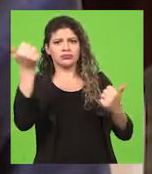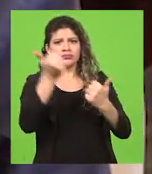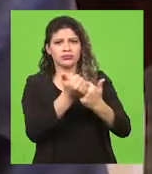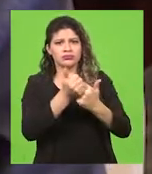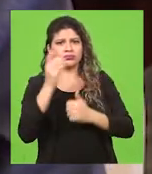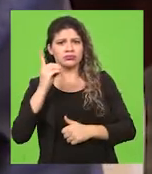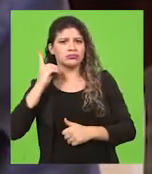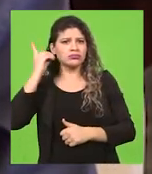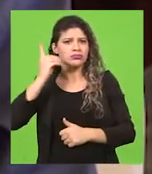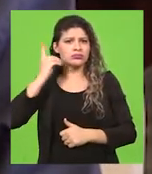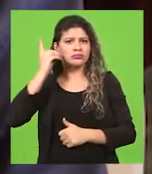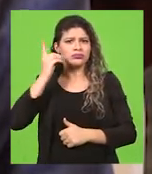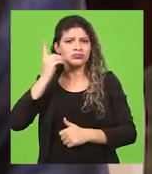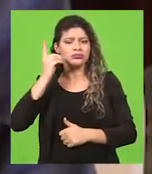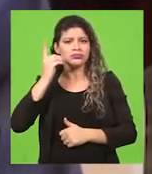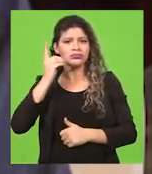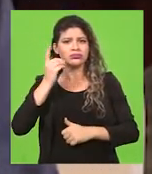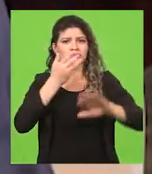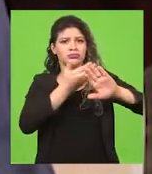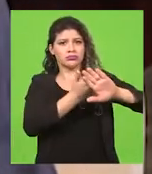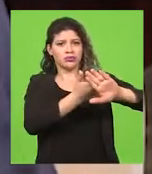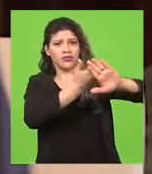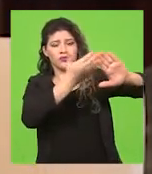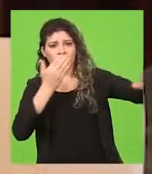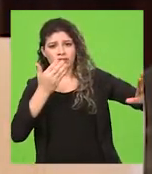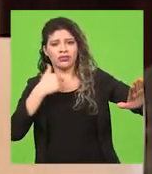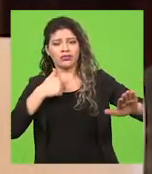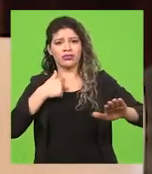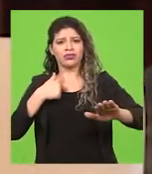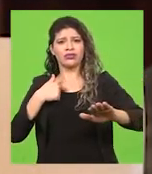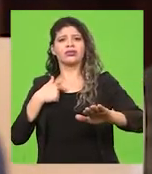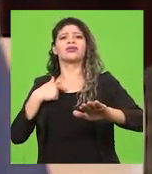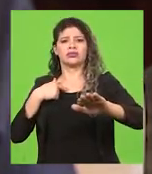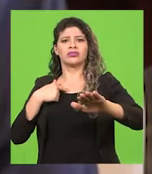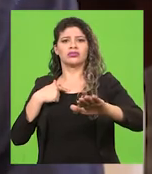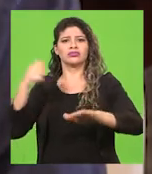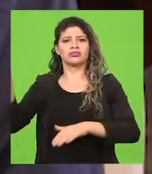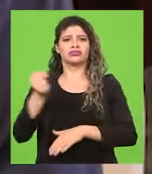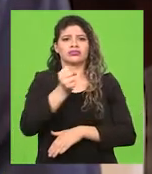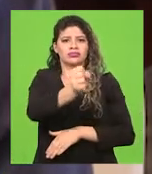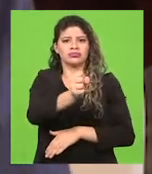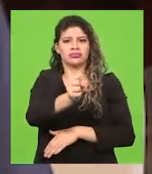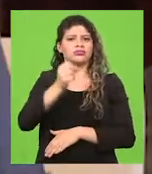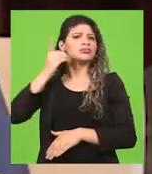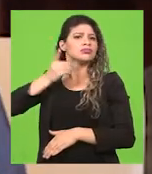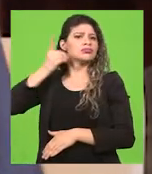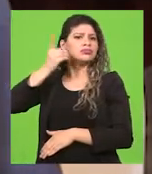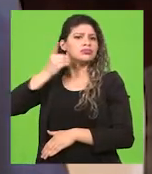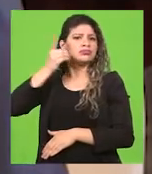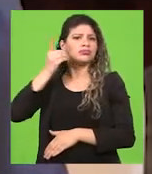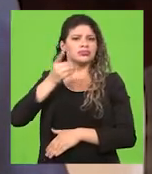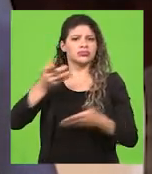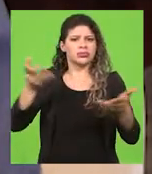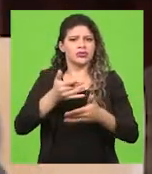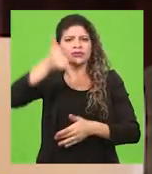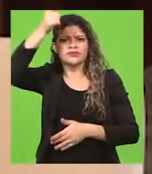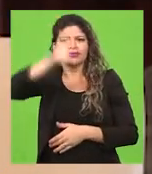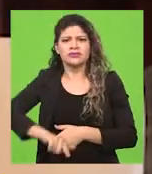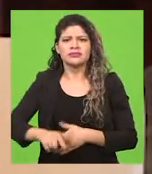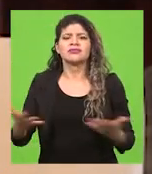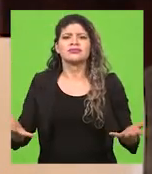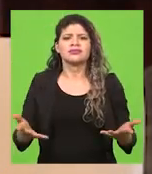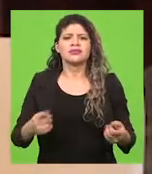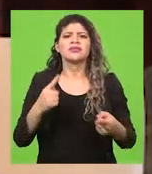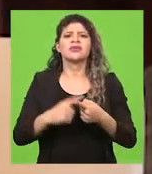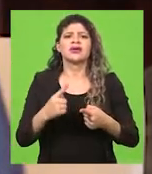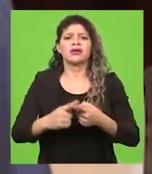de deputado. O meu titular afastou, eu assumi como deputado. E agora a história é a mesma. Por que que não usa